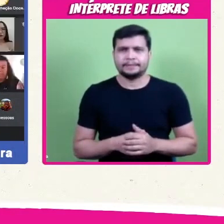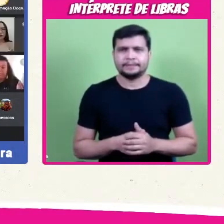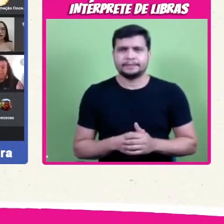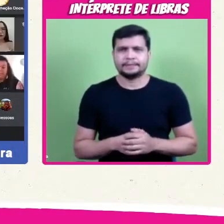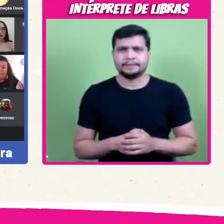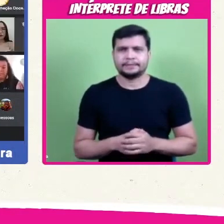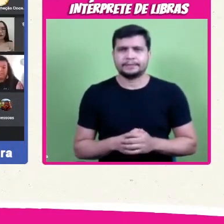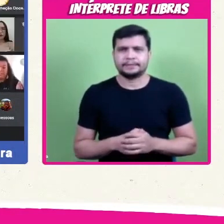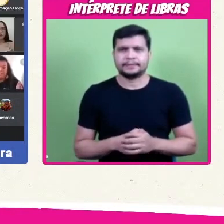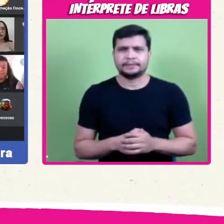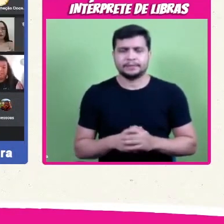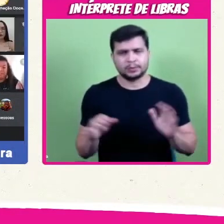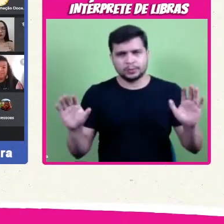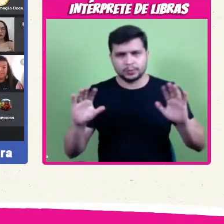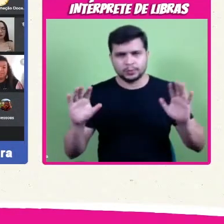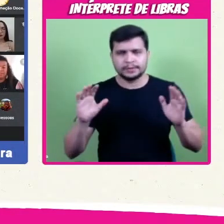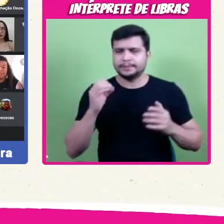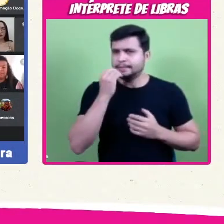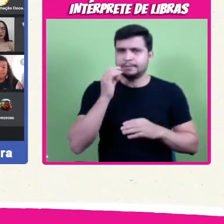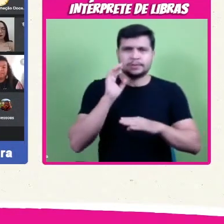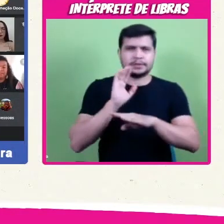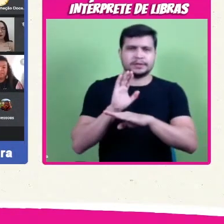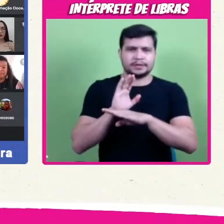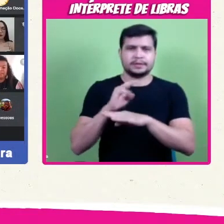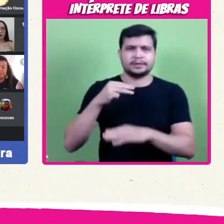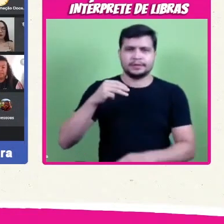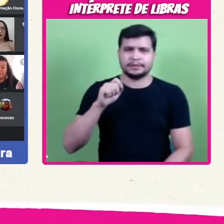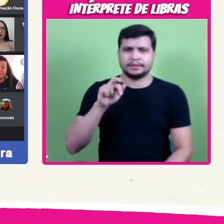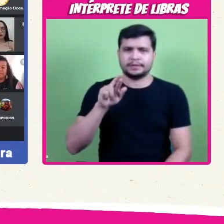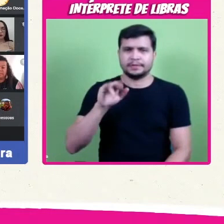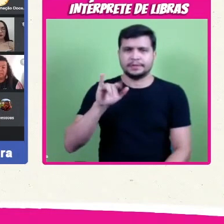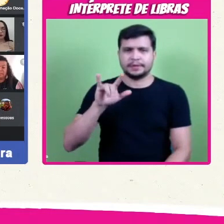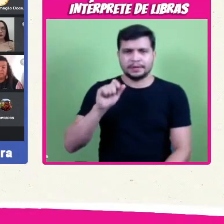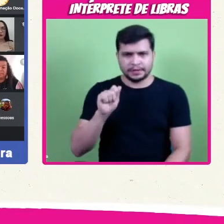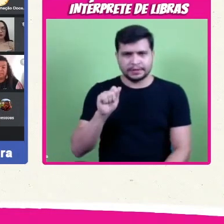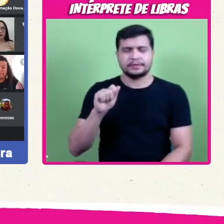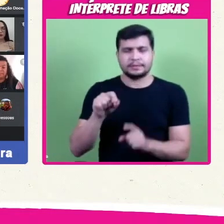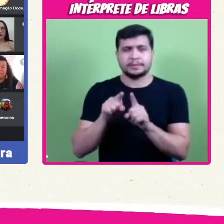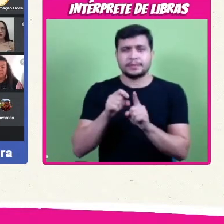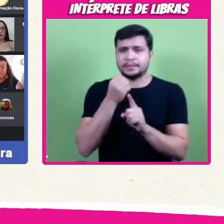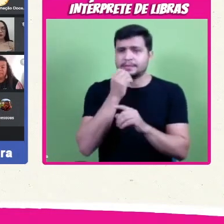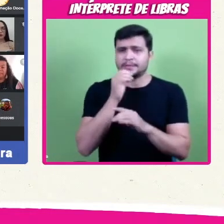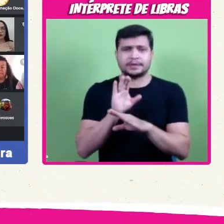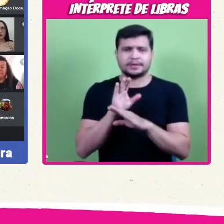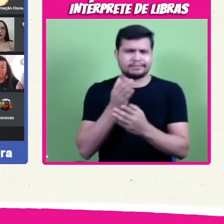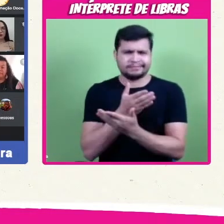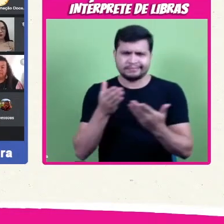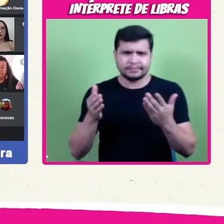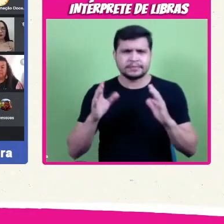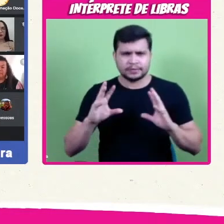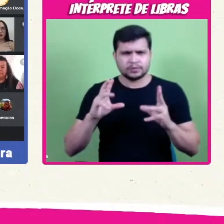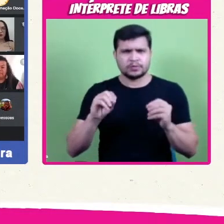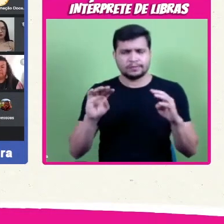Oi, Marília, boa tarde. Boa tarde a todos e todas que estão